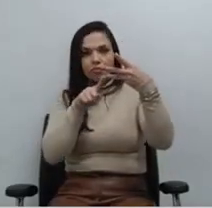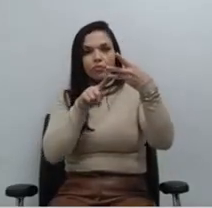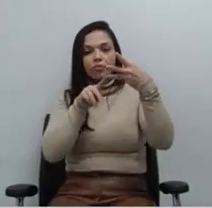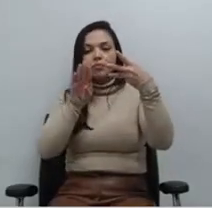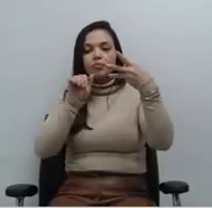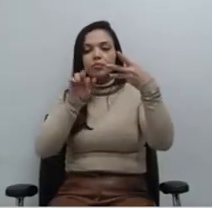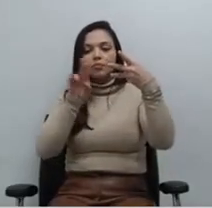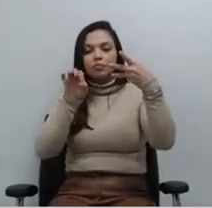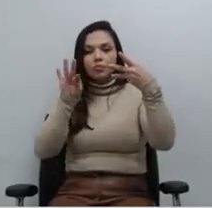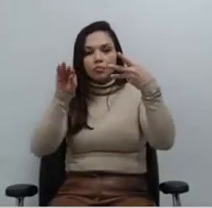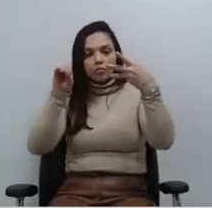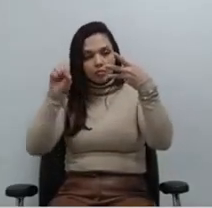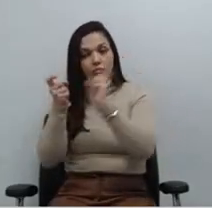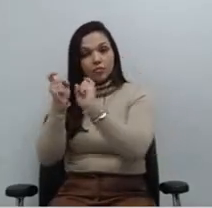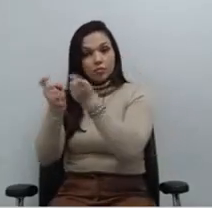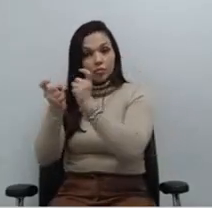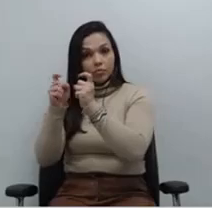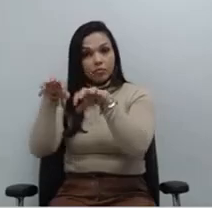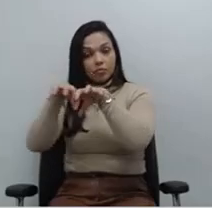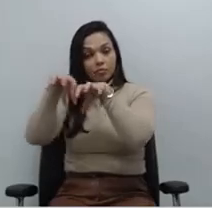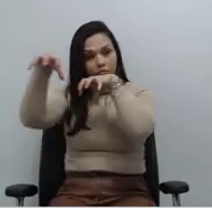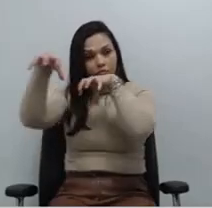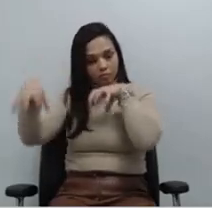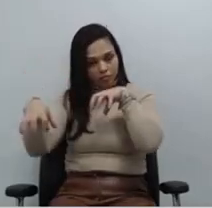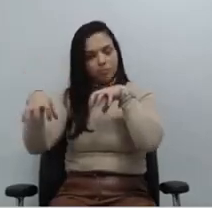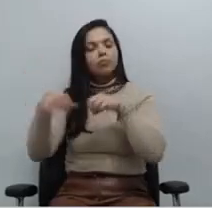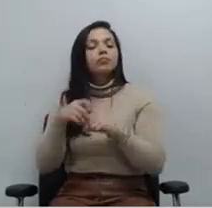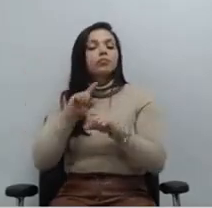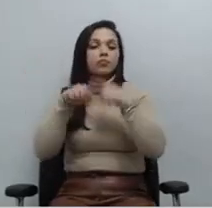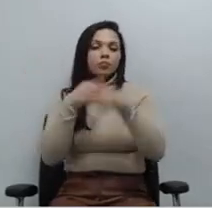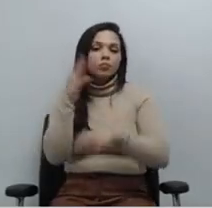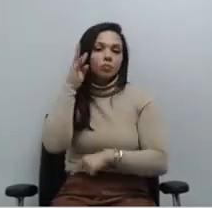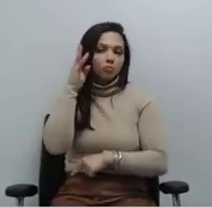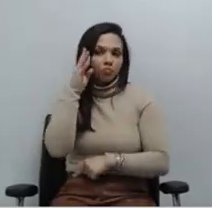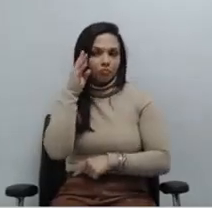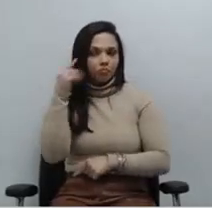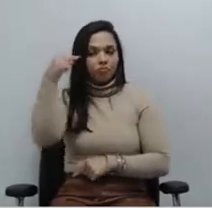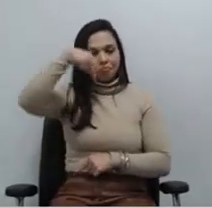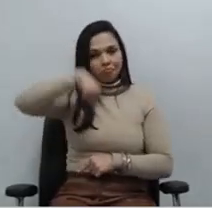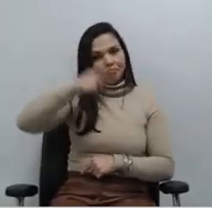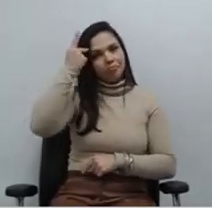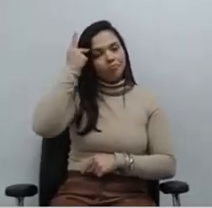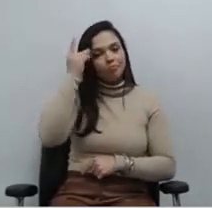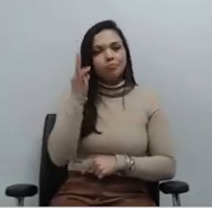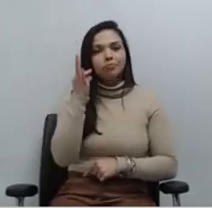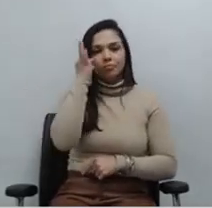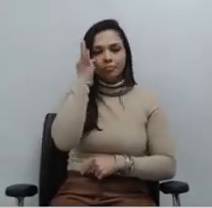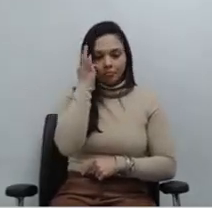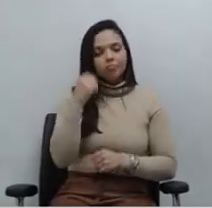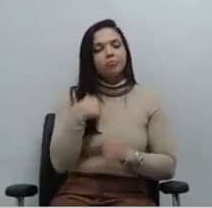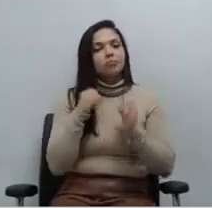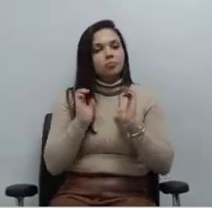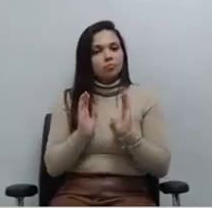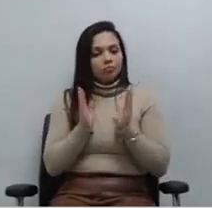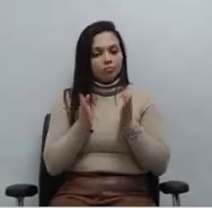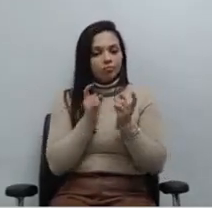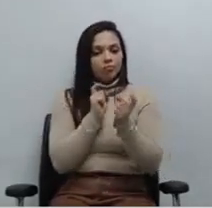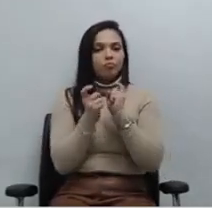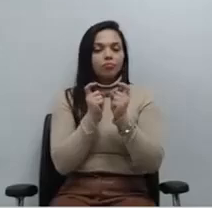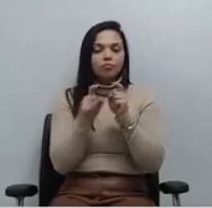aqui em São Paulo para a agenda aqui na capital. Também frisar quando foi profícua a reunião com a presidenta